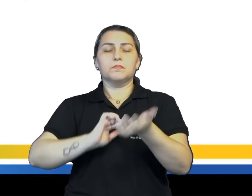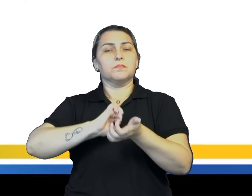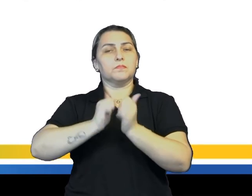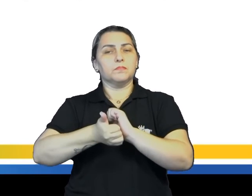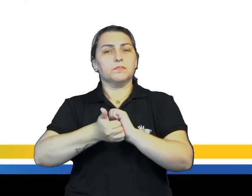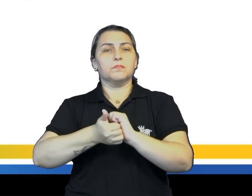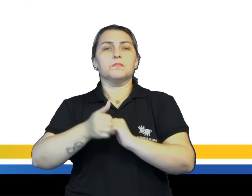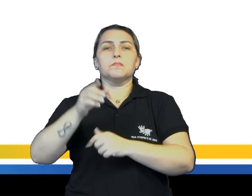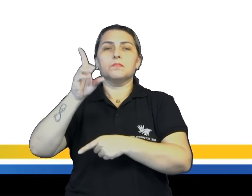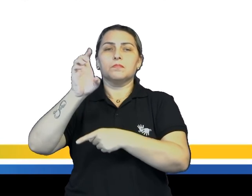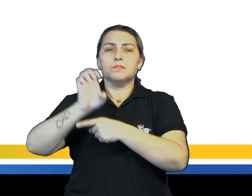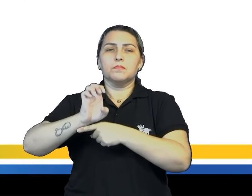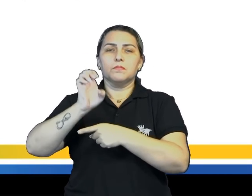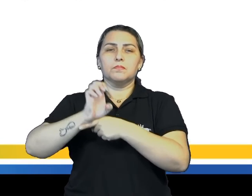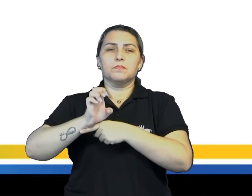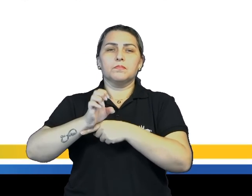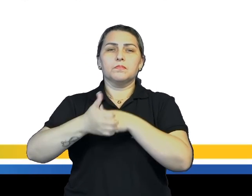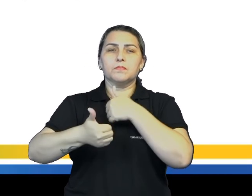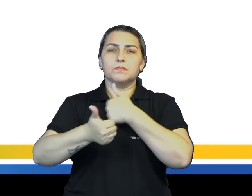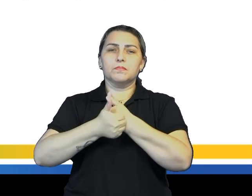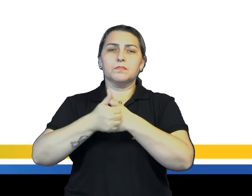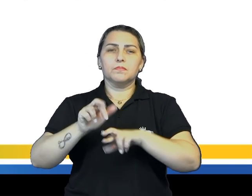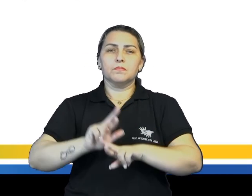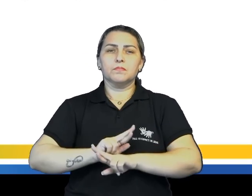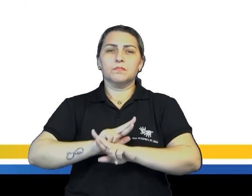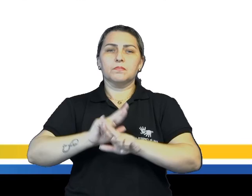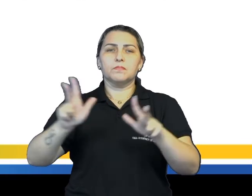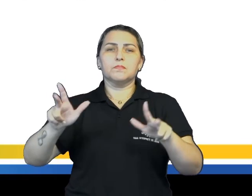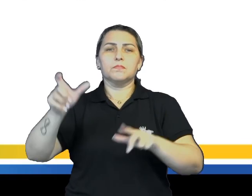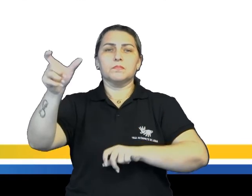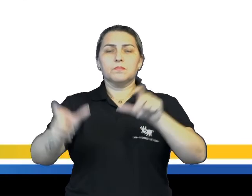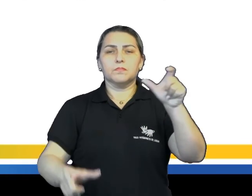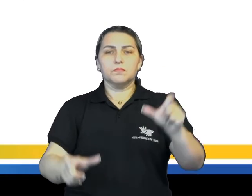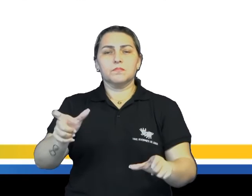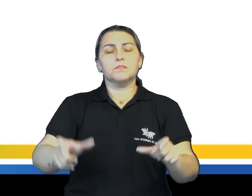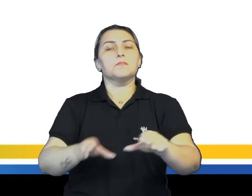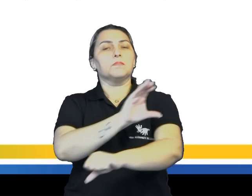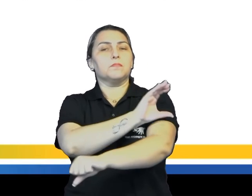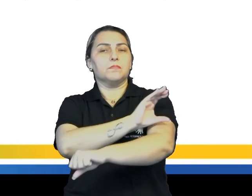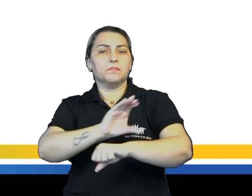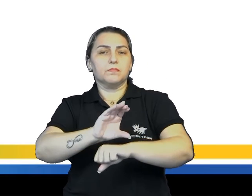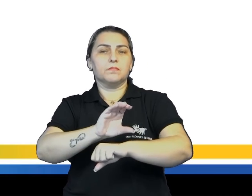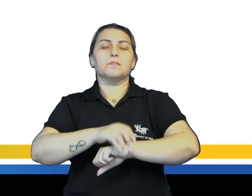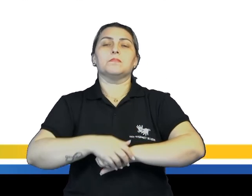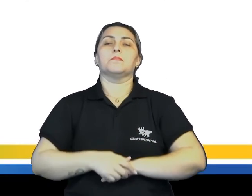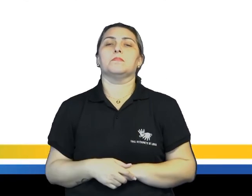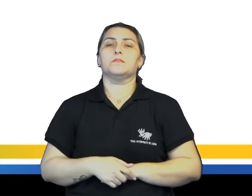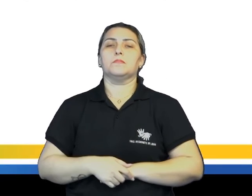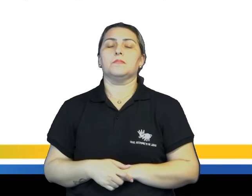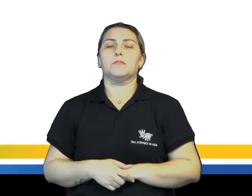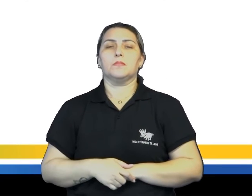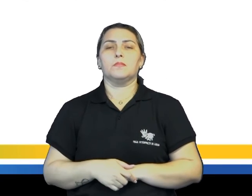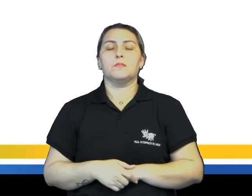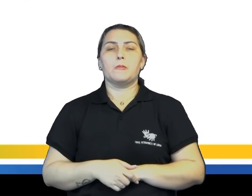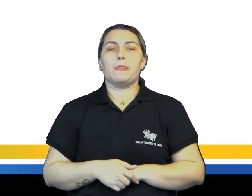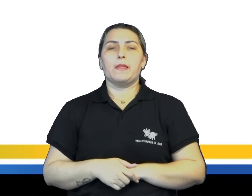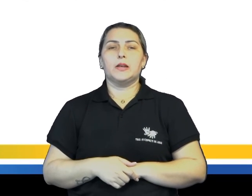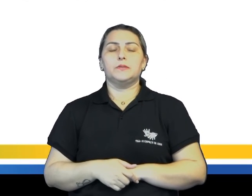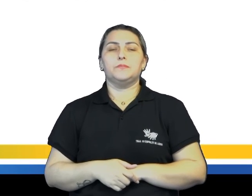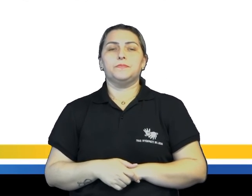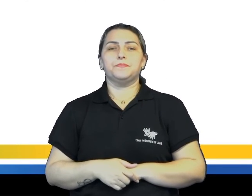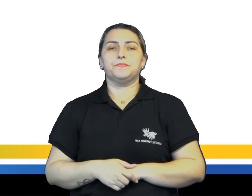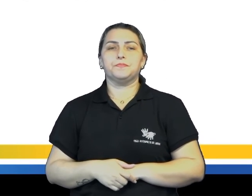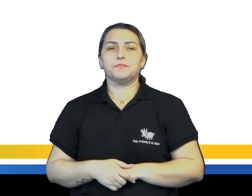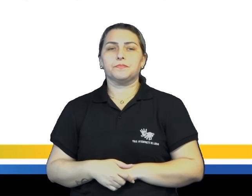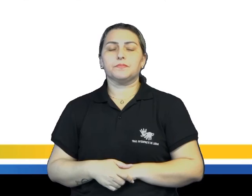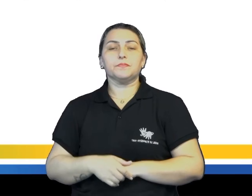nada nesse contexto. E letra E, aproximação dos diferentes sujeitos e culturas, que era sobre o